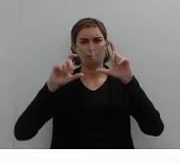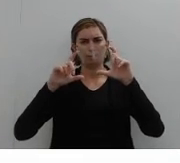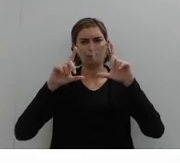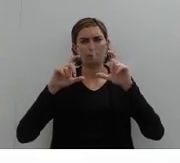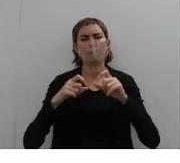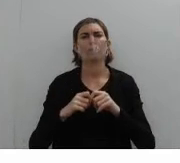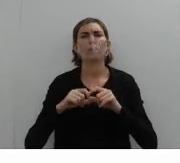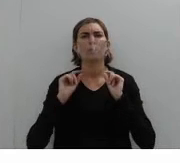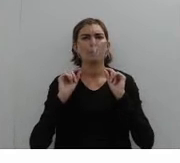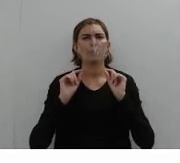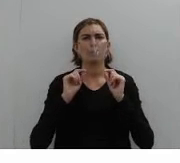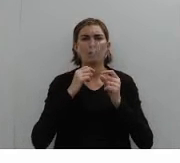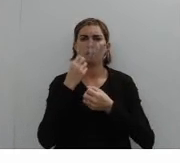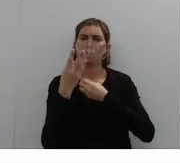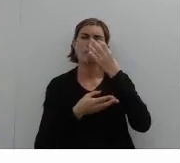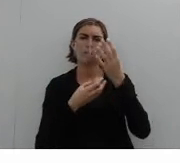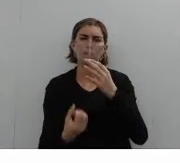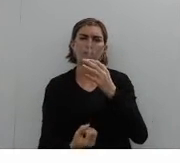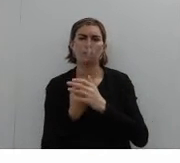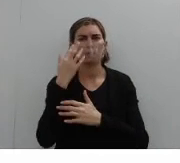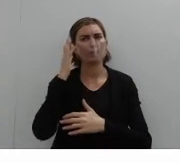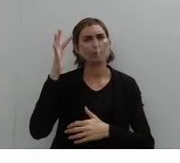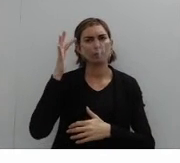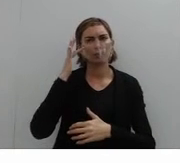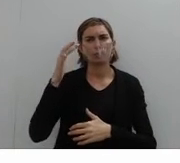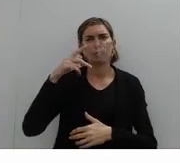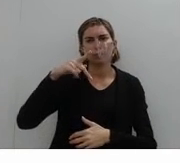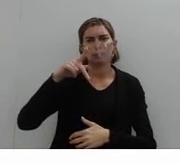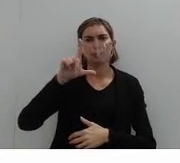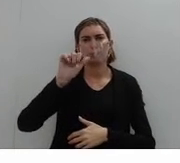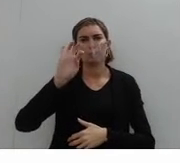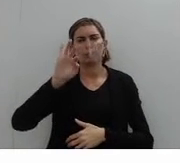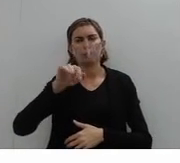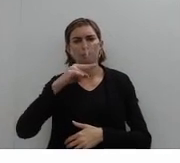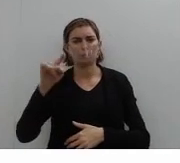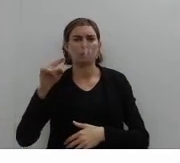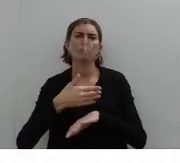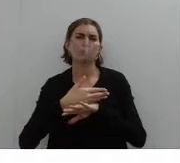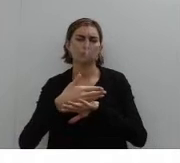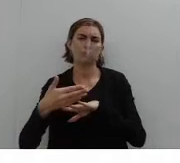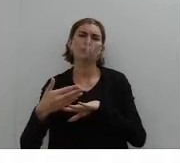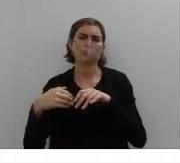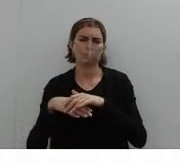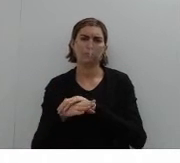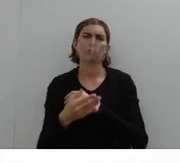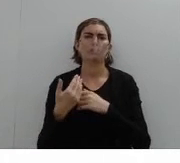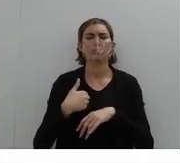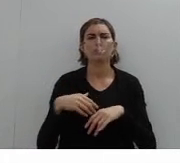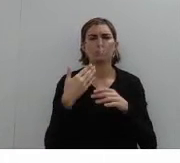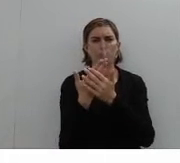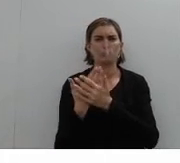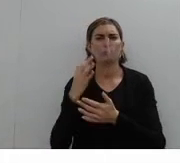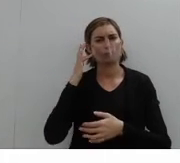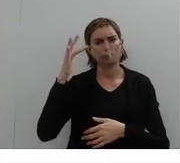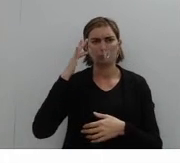de uma narrativa criada pelo filósofo grego Platão, que é muito comum e muito conhecida dos estudantes de filosofia e